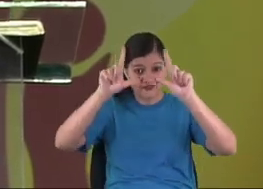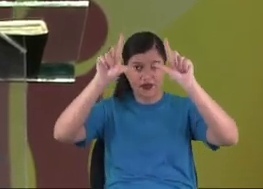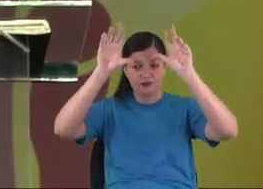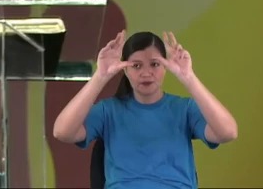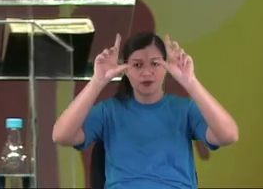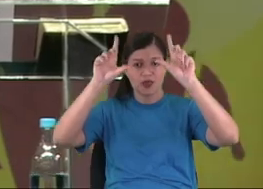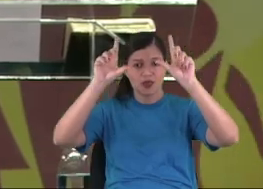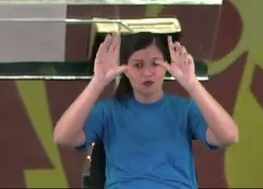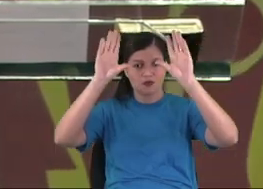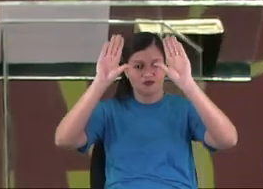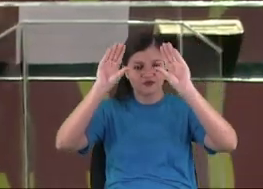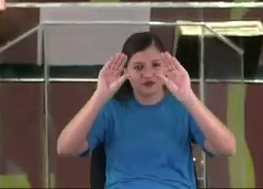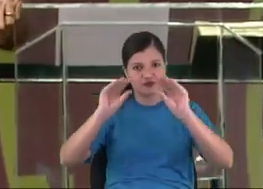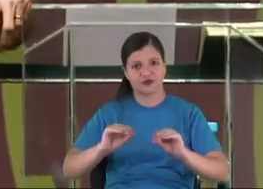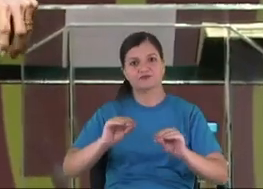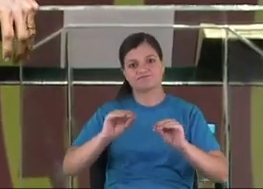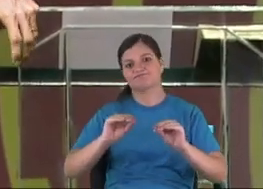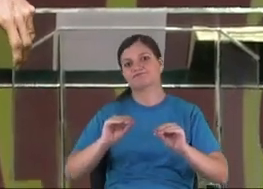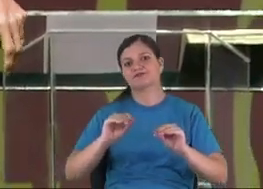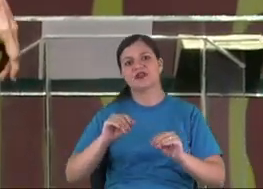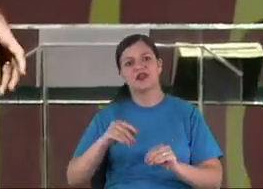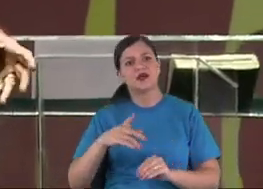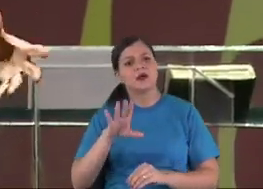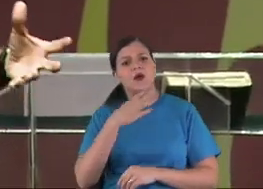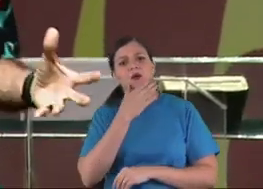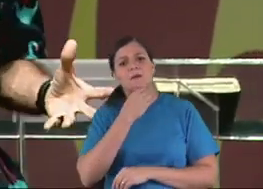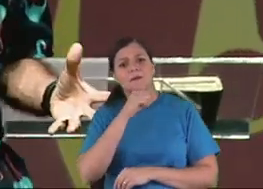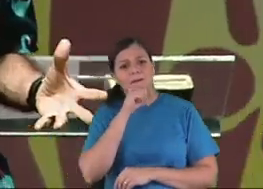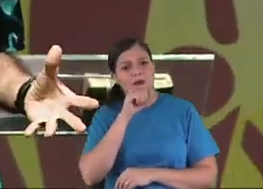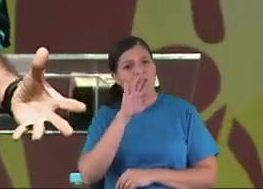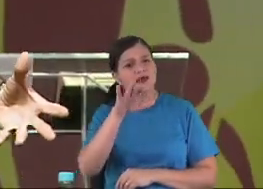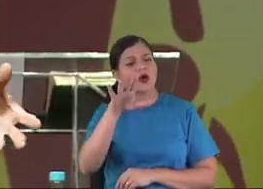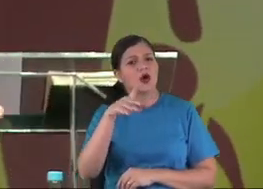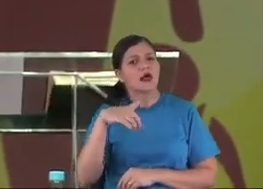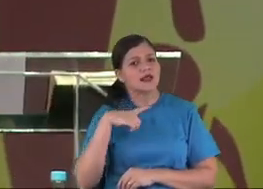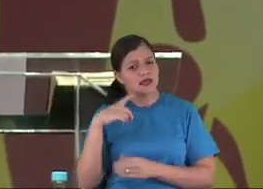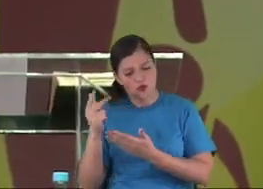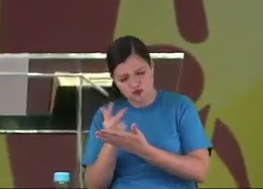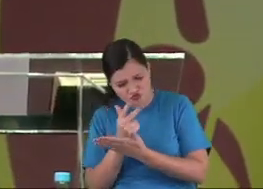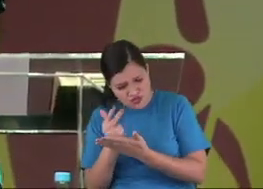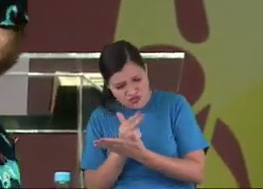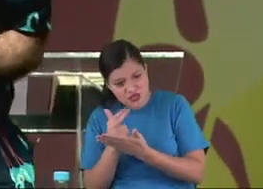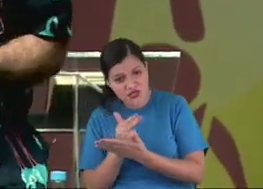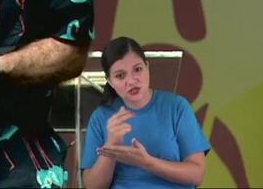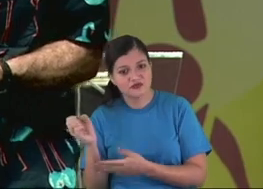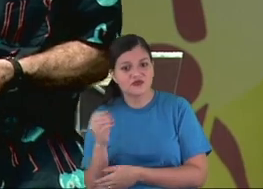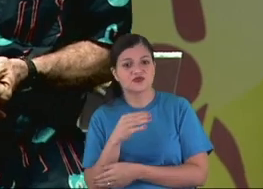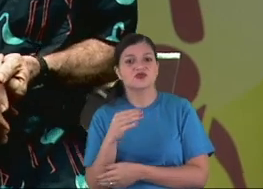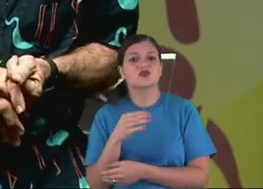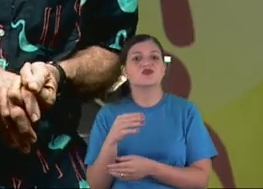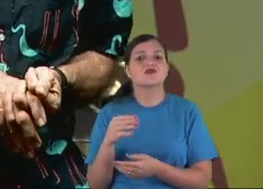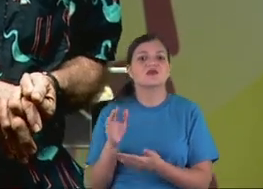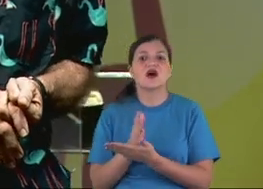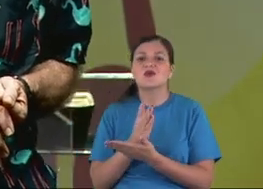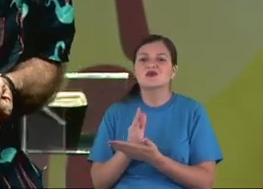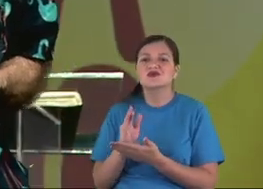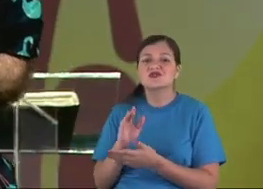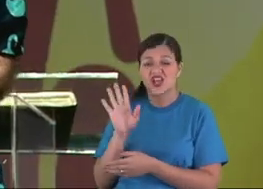assim, principalmente homem, pai, eu sou com você. A pessoa diz: rapaz, tem um livro novo, bacana. Eu digo: já está em filme. Já está.